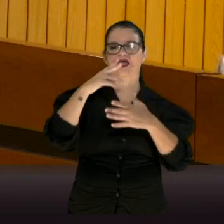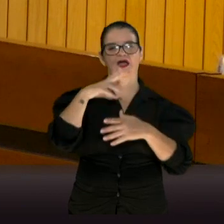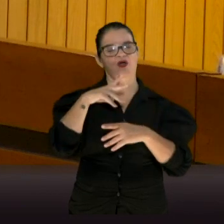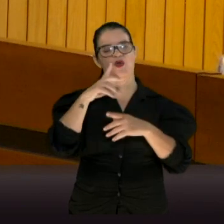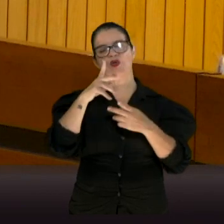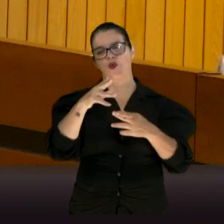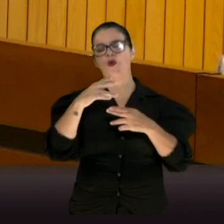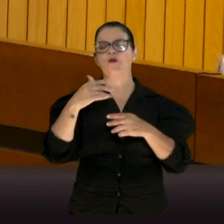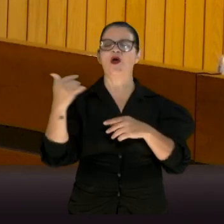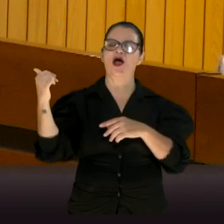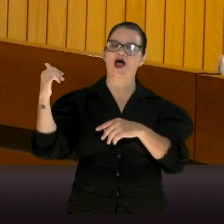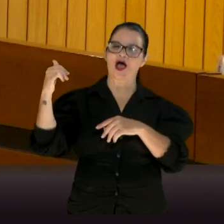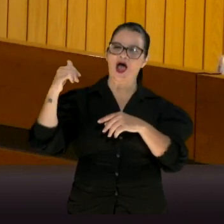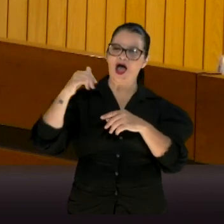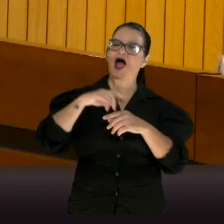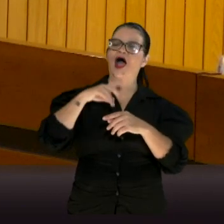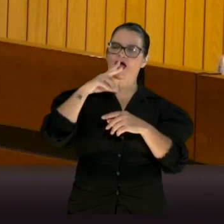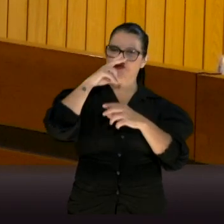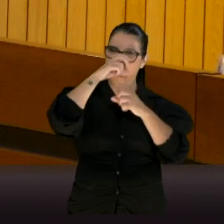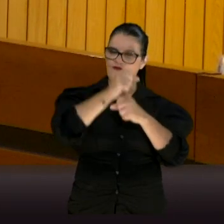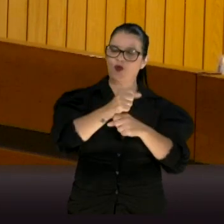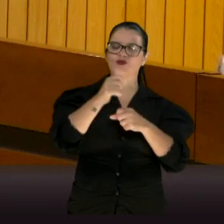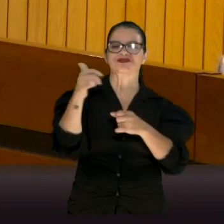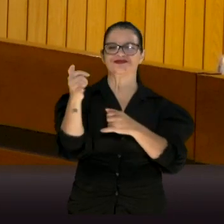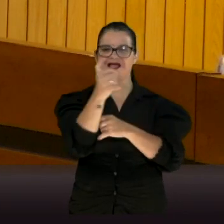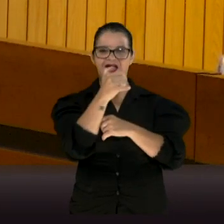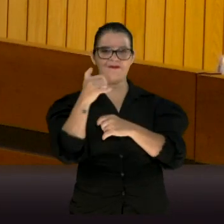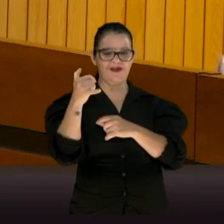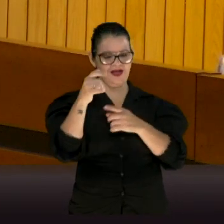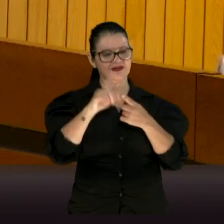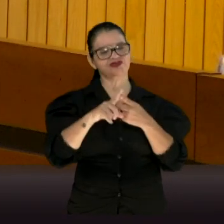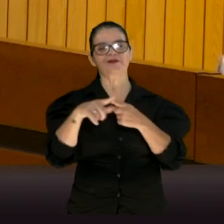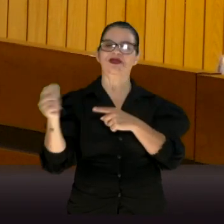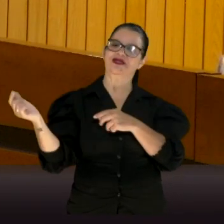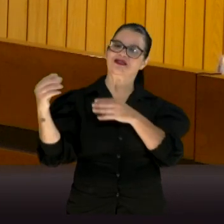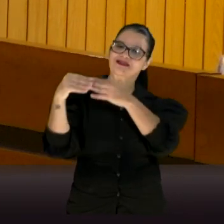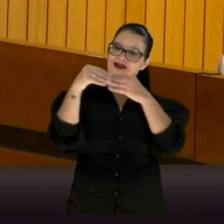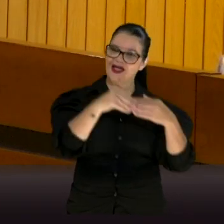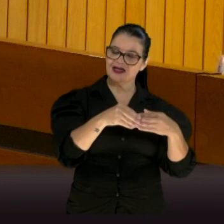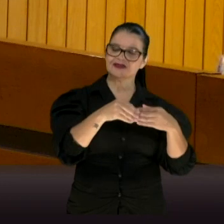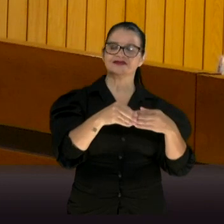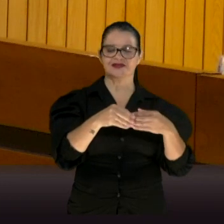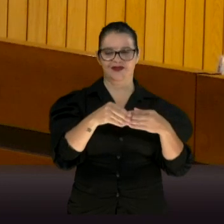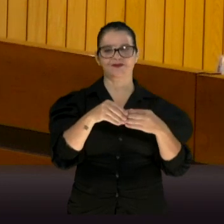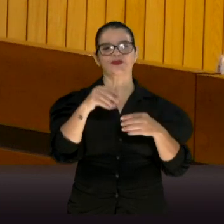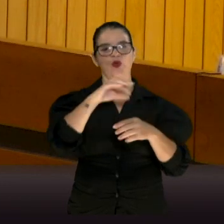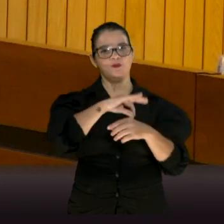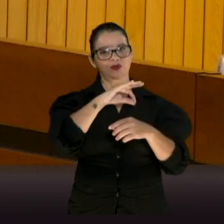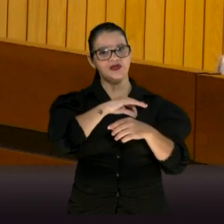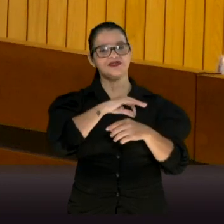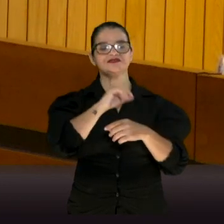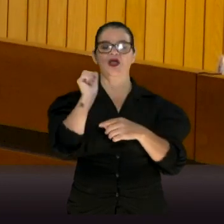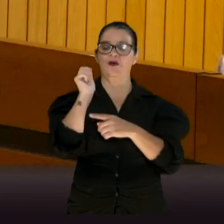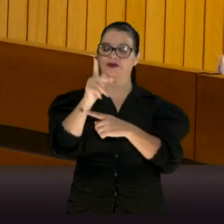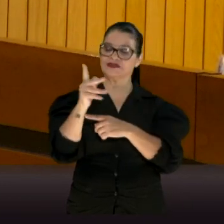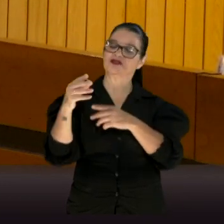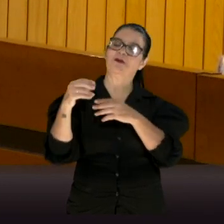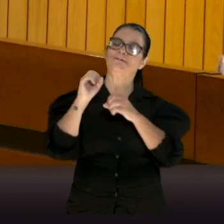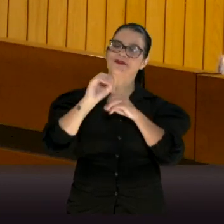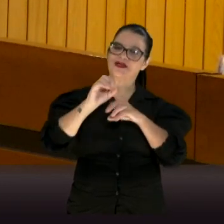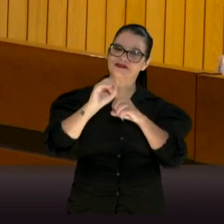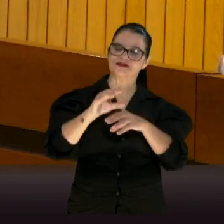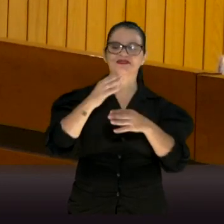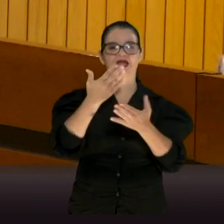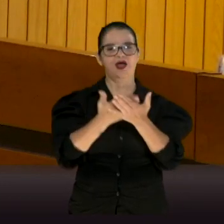Armadas avançaram, trazer o policial, seja oficial ou praça da reserva, para ministrar aula nos colégios da polícia que